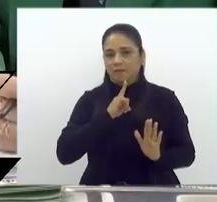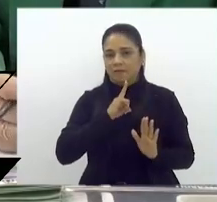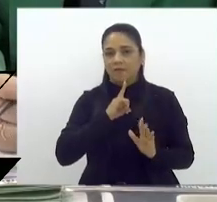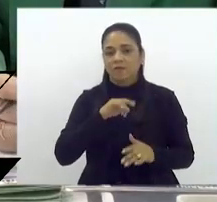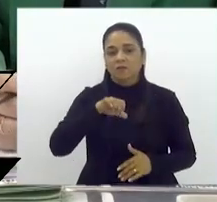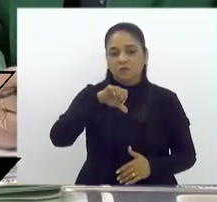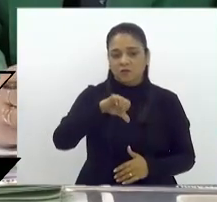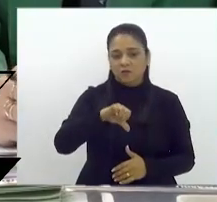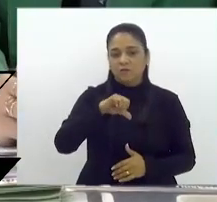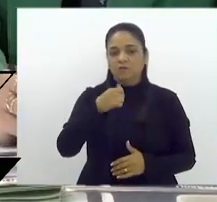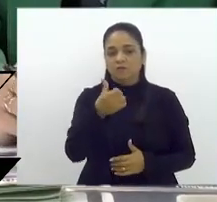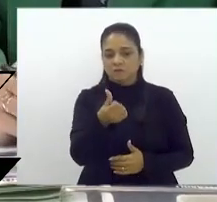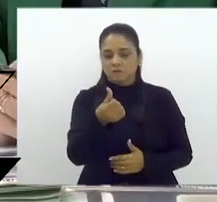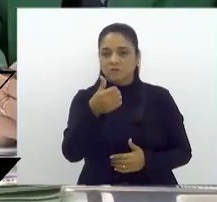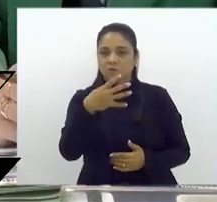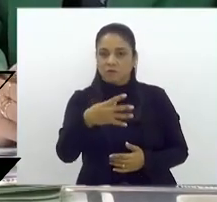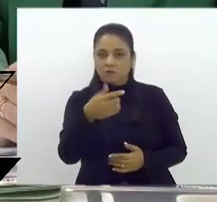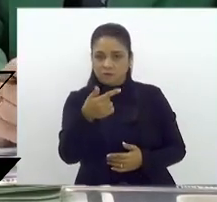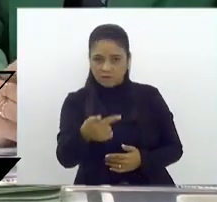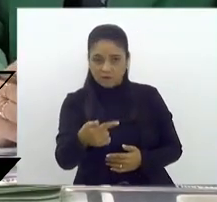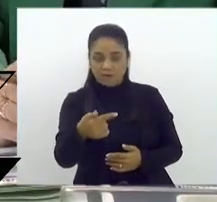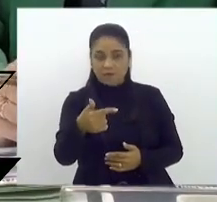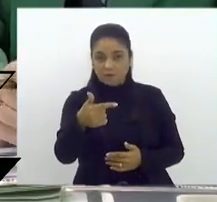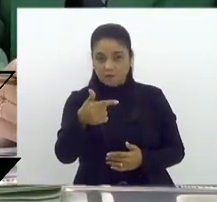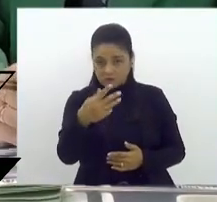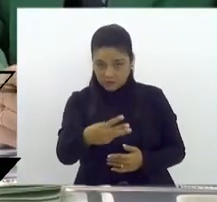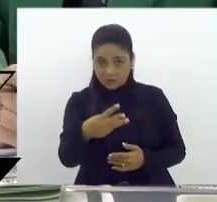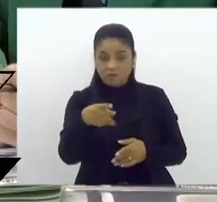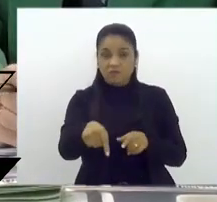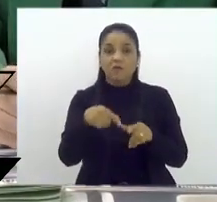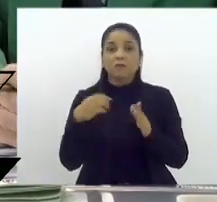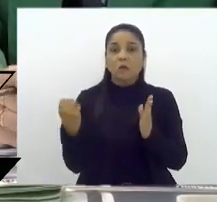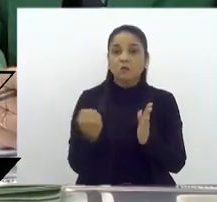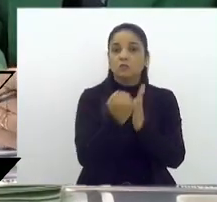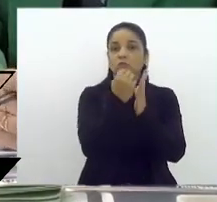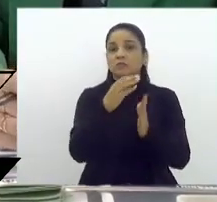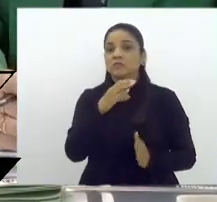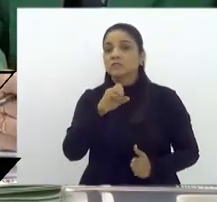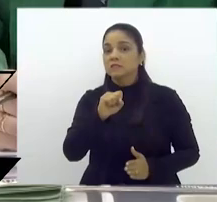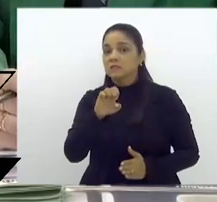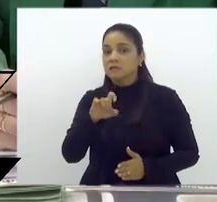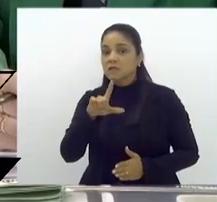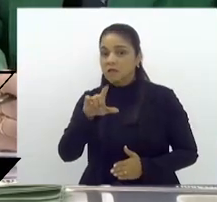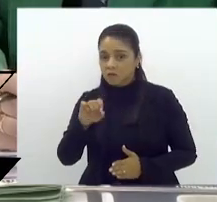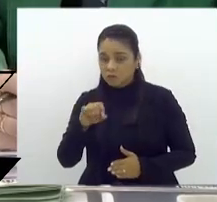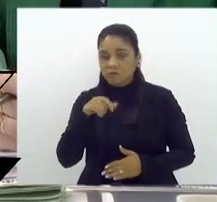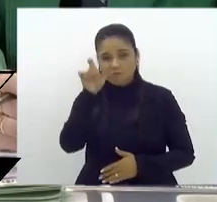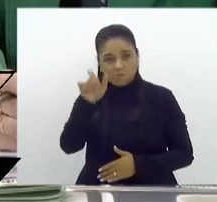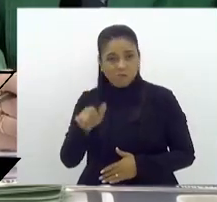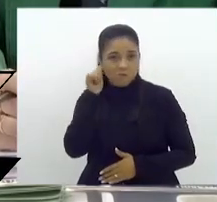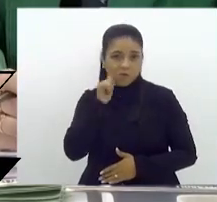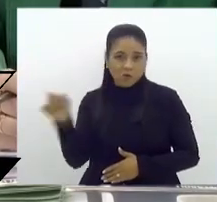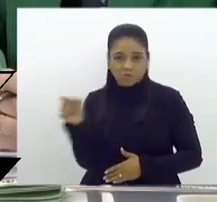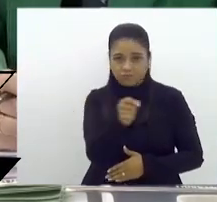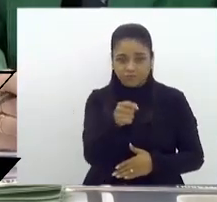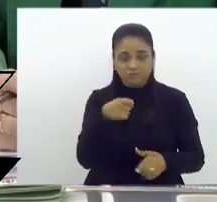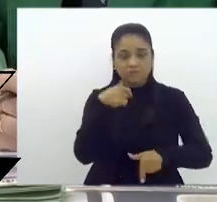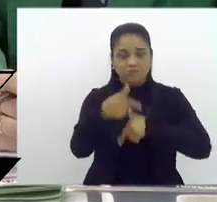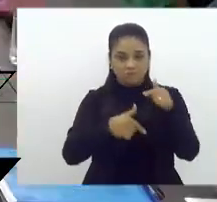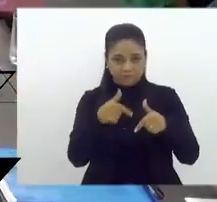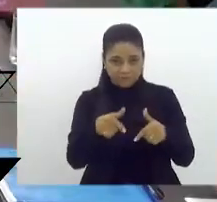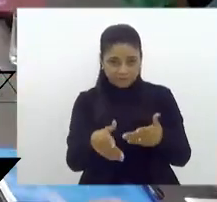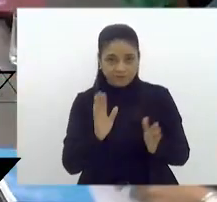9.173, de 2021, que cria o selo Empresa Amiga da Mulher no âmbito do Estado do Rio de Janeiro. Por isso, o meu parecer é pela prejudicabilidade.